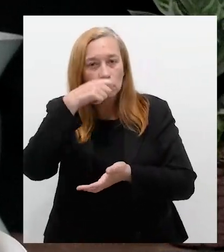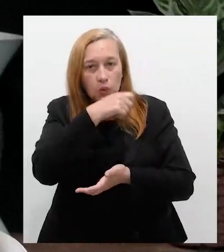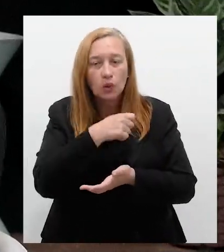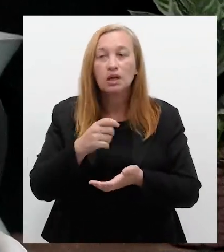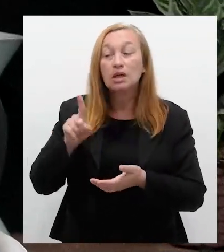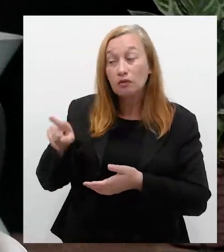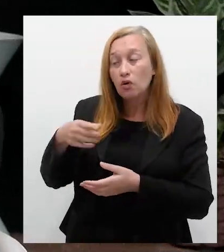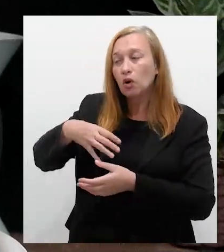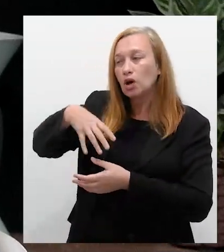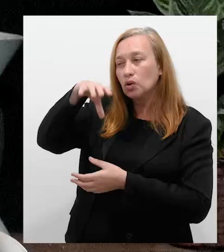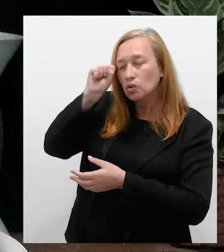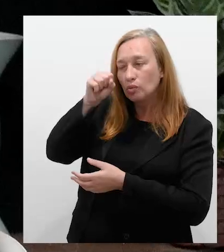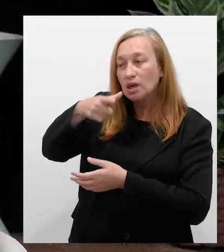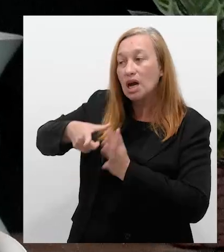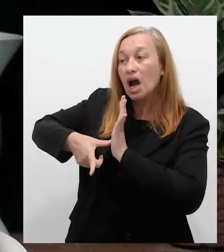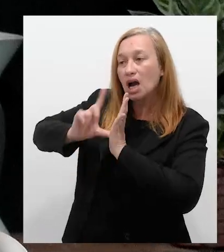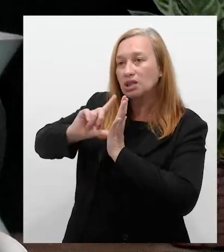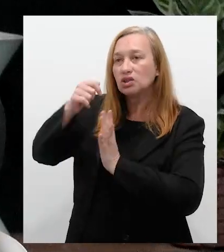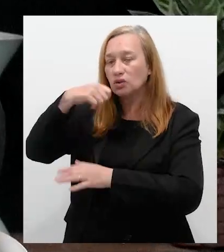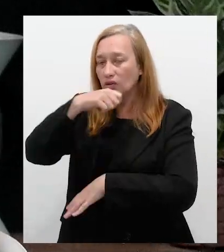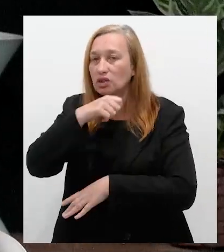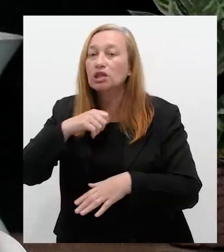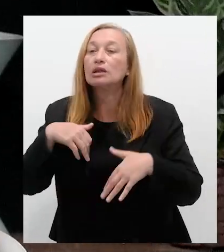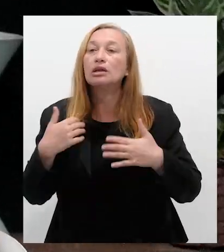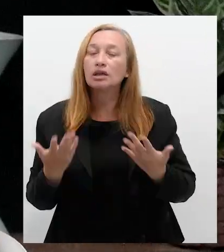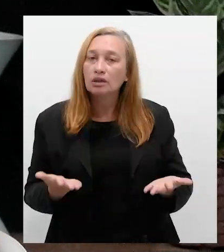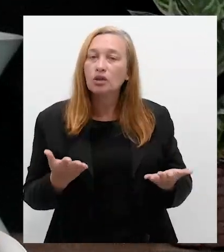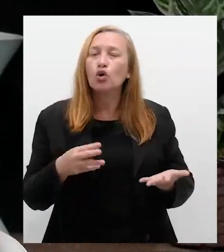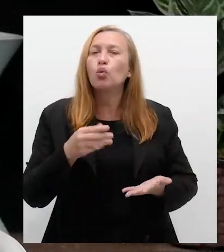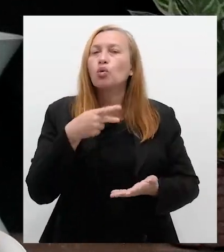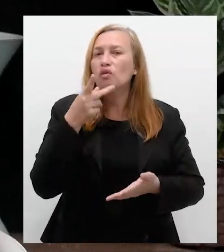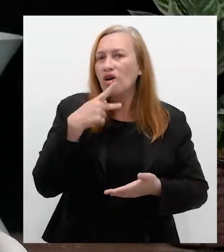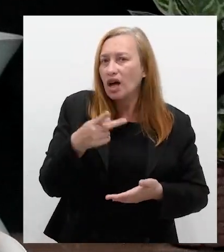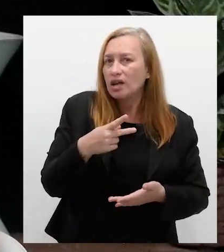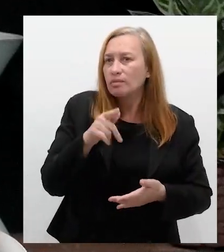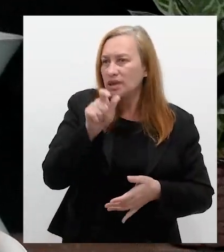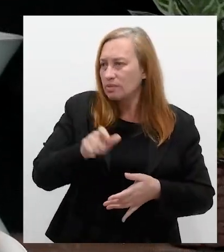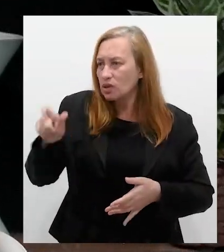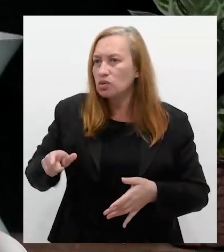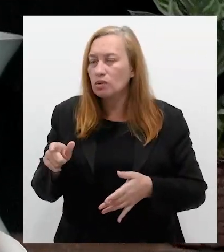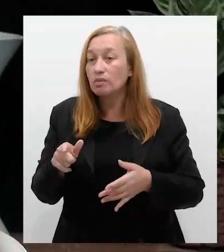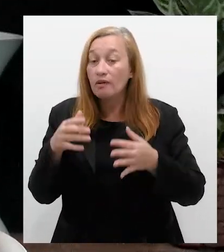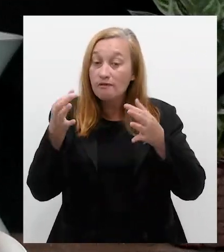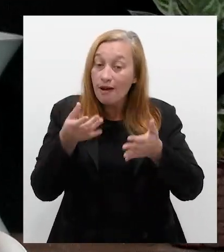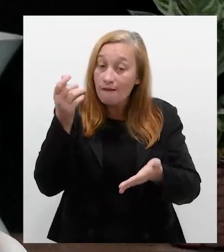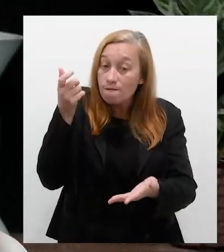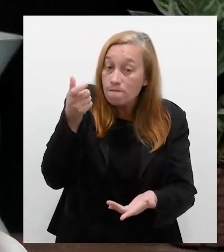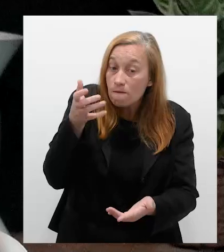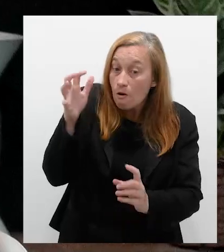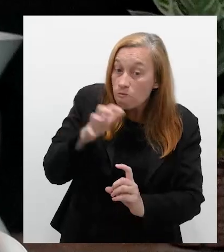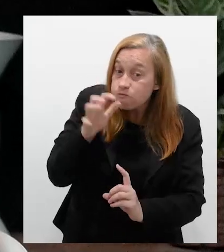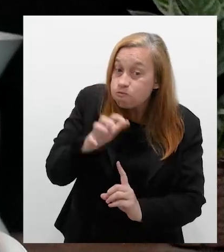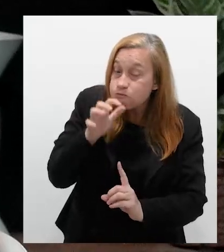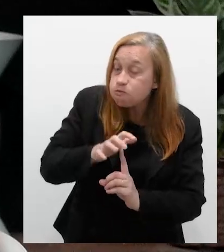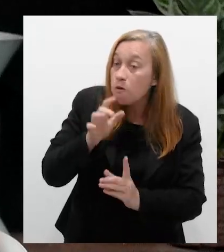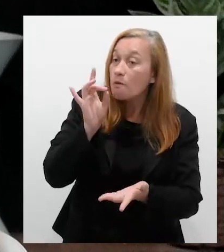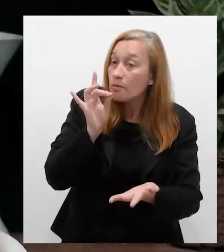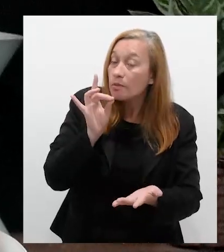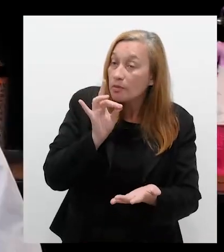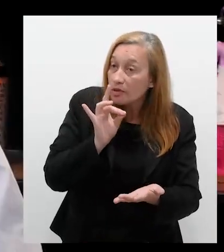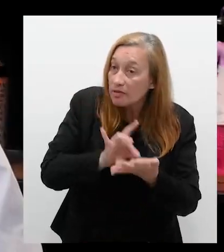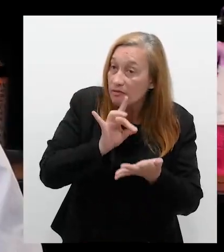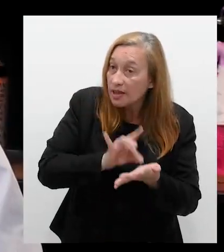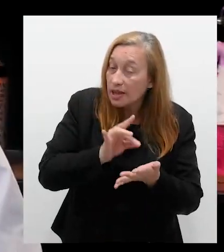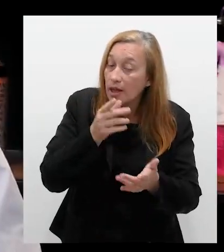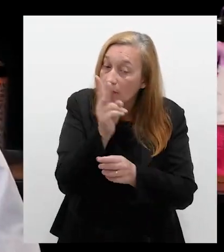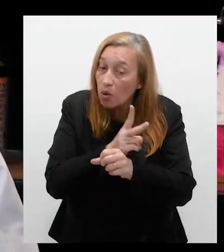foi realmente dormir antes de escovar o dente, enfim, o que o senhor diria para essas pessoas? Para ficar em cima mesmo,